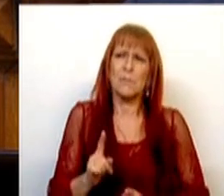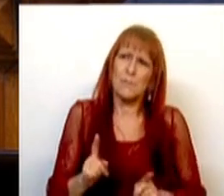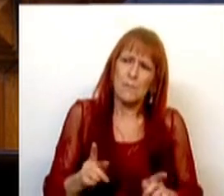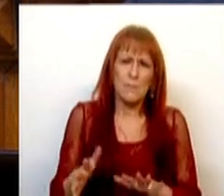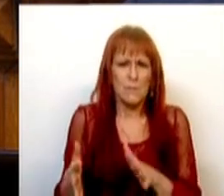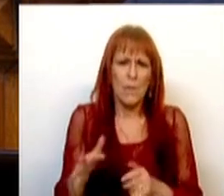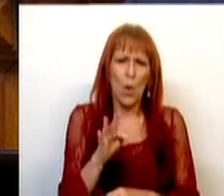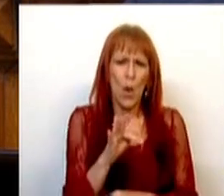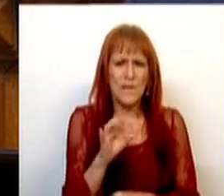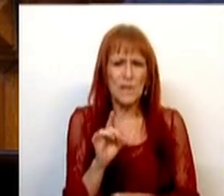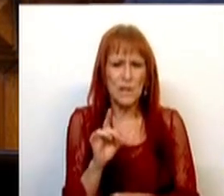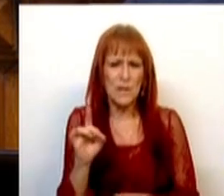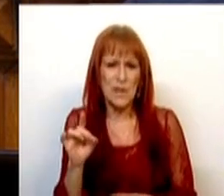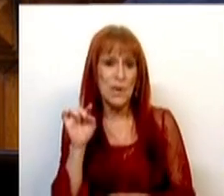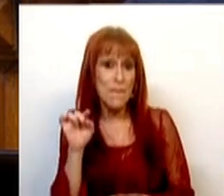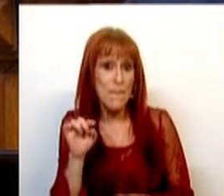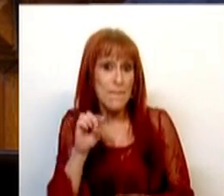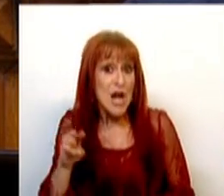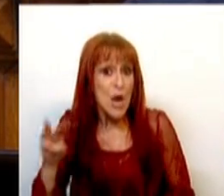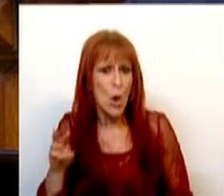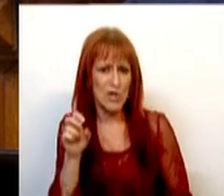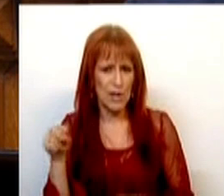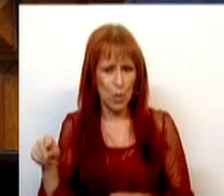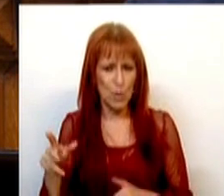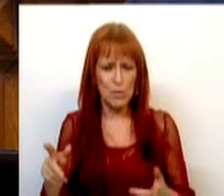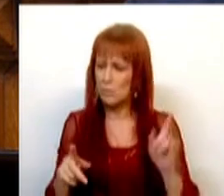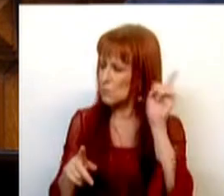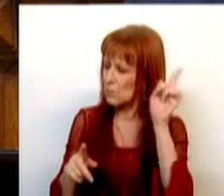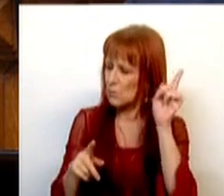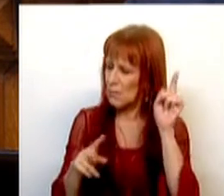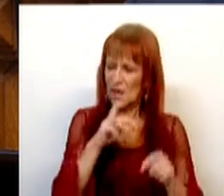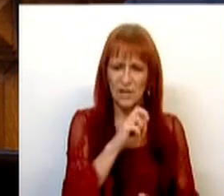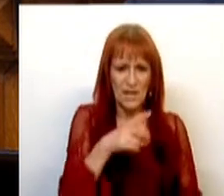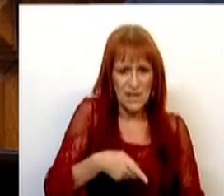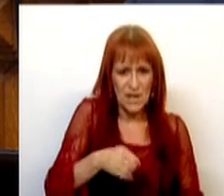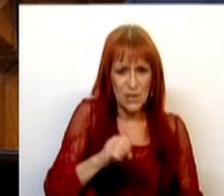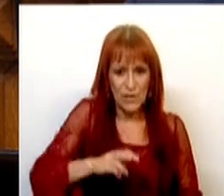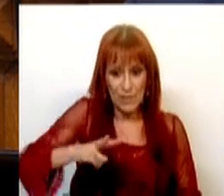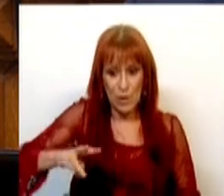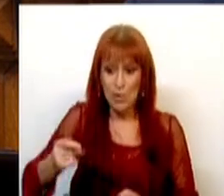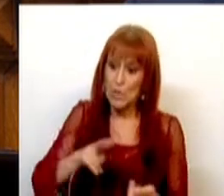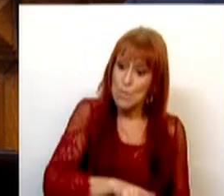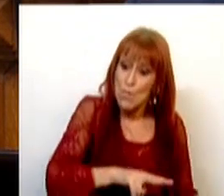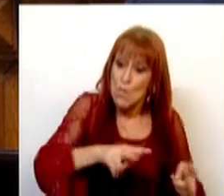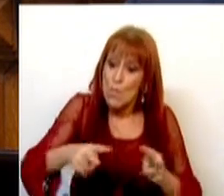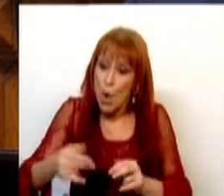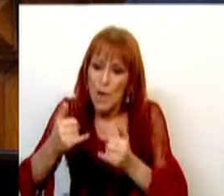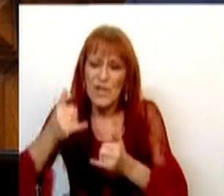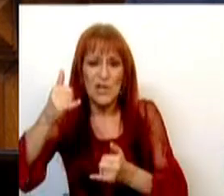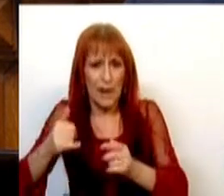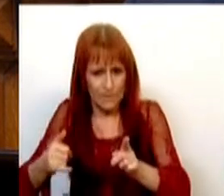precisamente 466 milhões de euros para... Não, 300 milhões de euros para a transição digital.